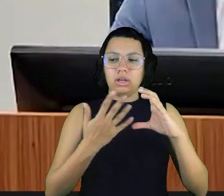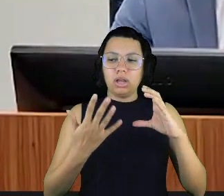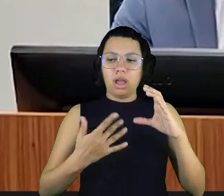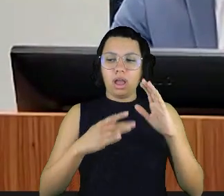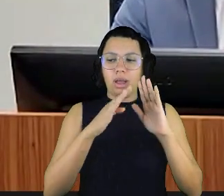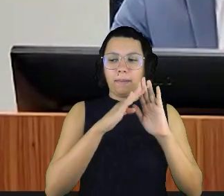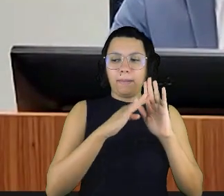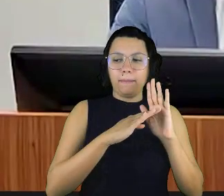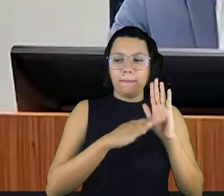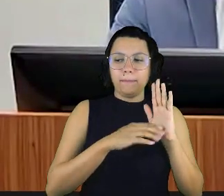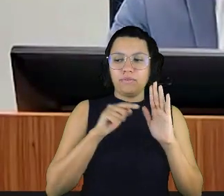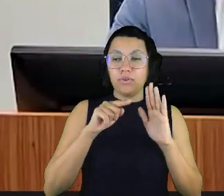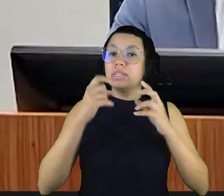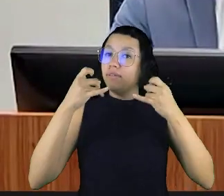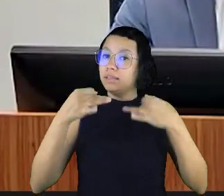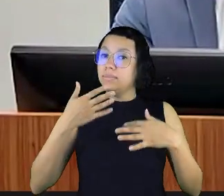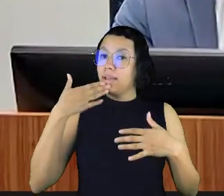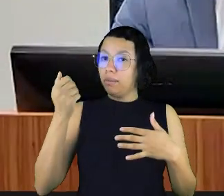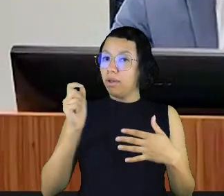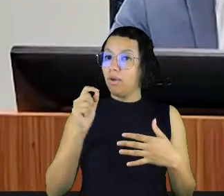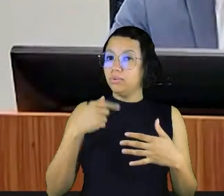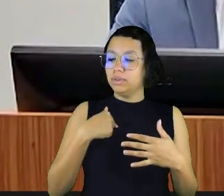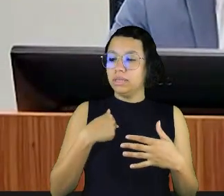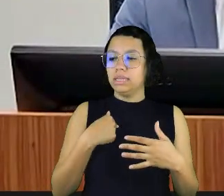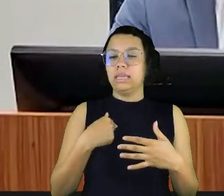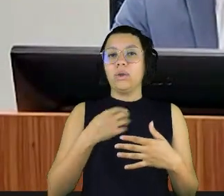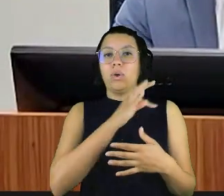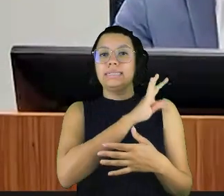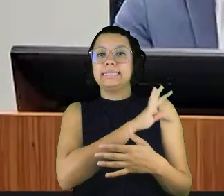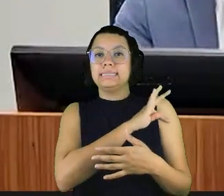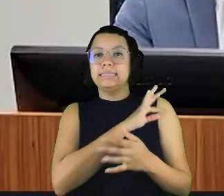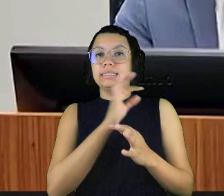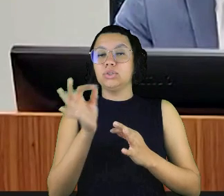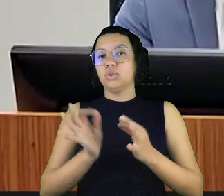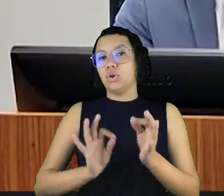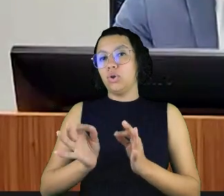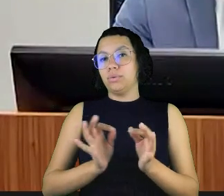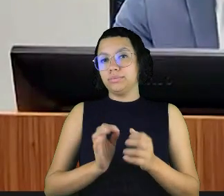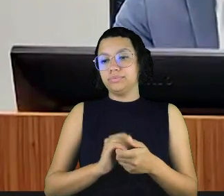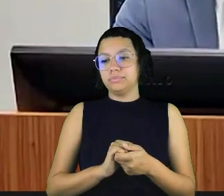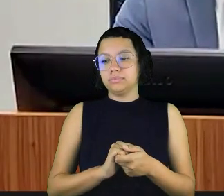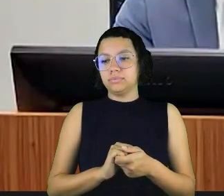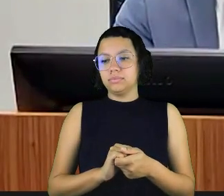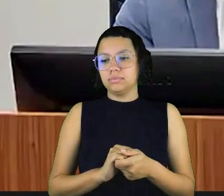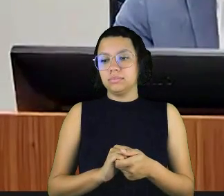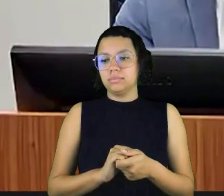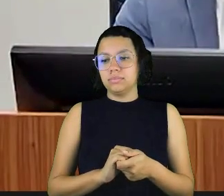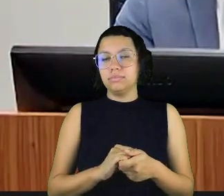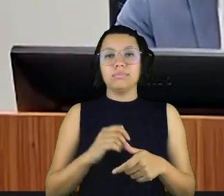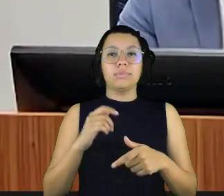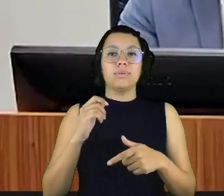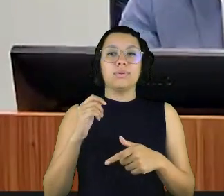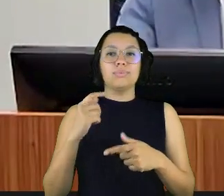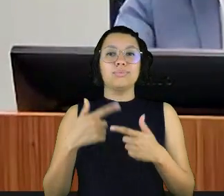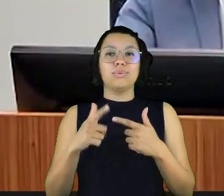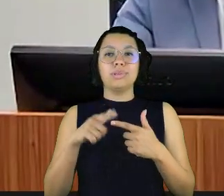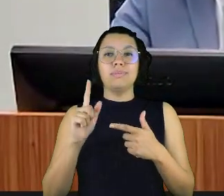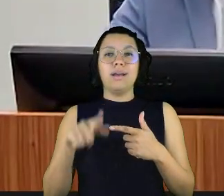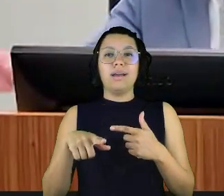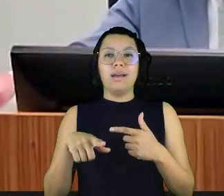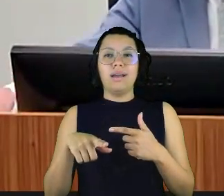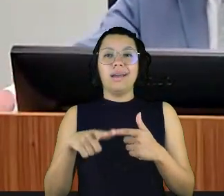não é isso? O problema é operacional. Então, o problema é basicamente mas a gente operacional. chega no